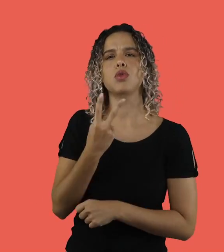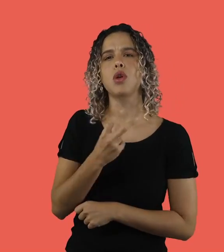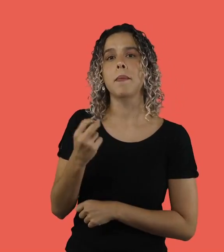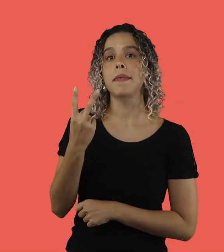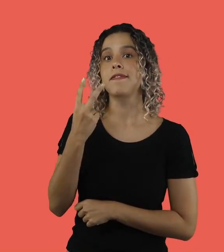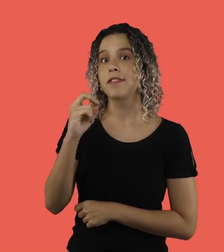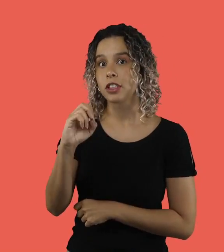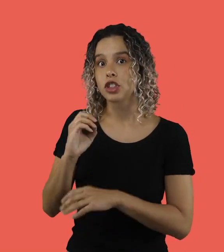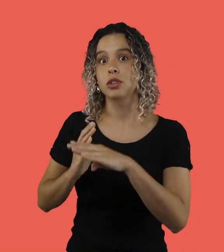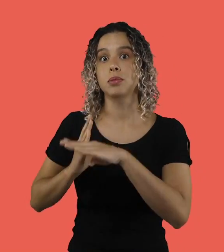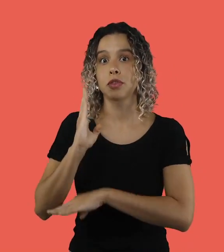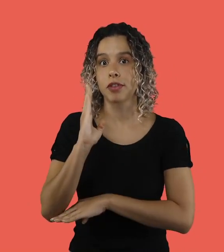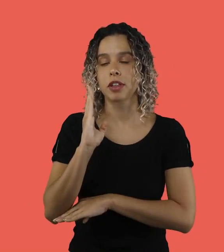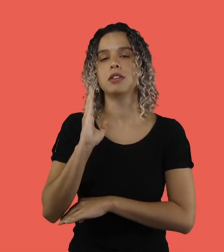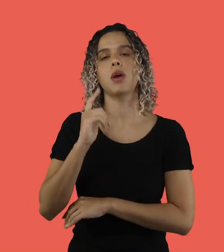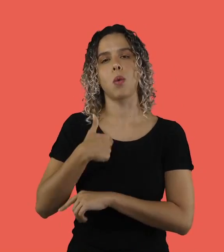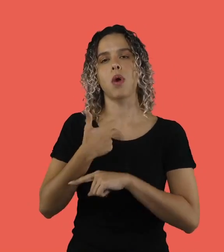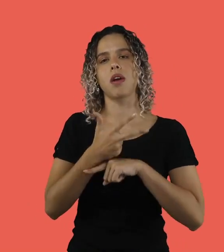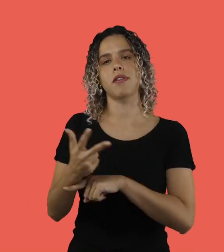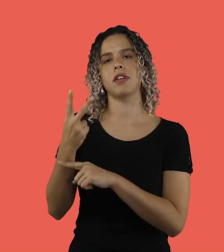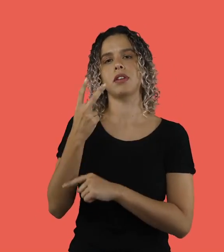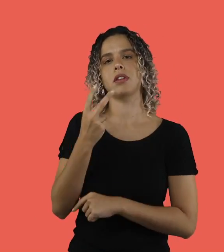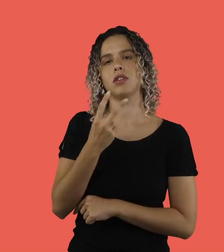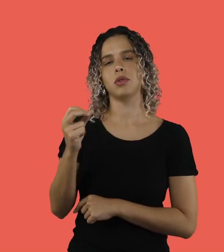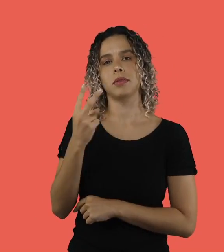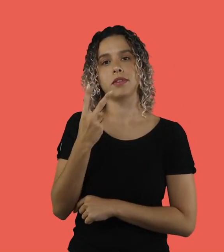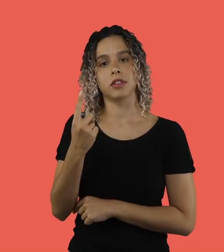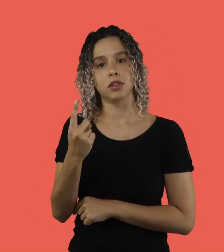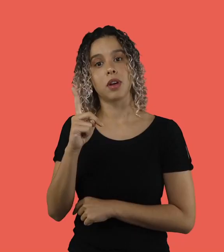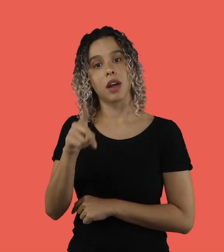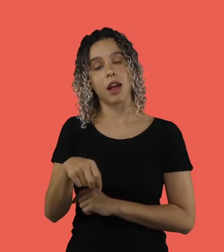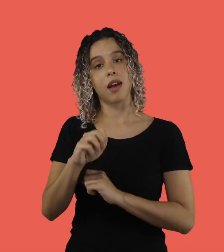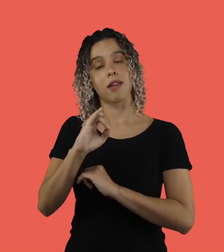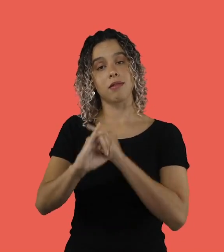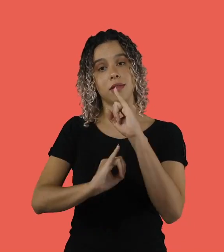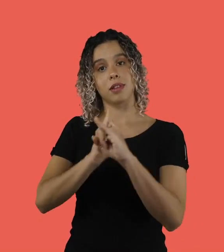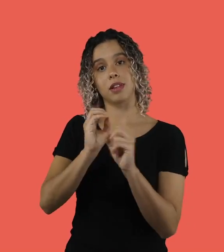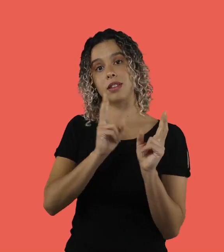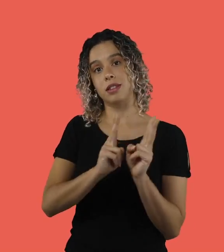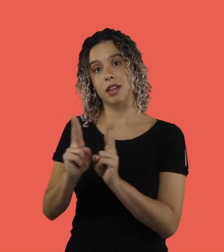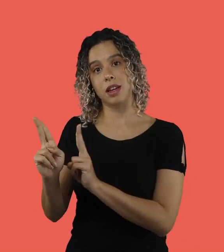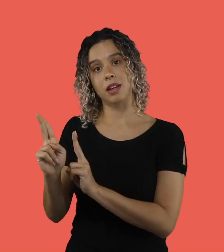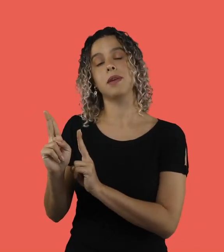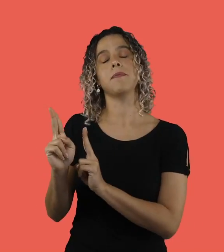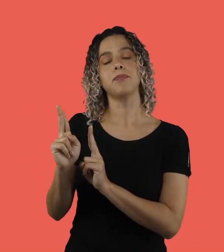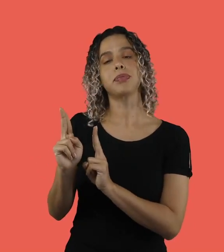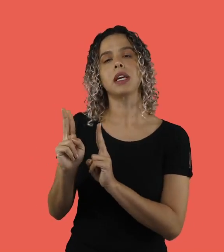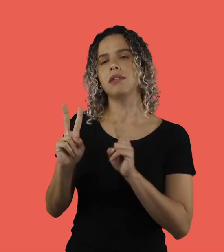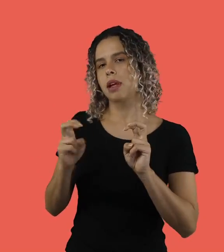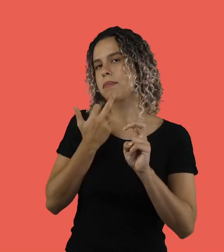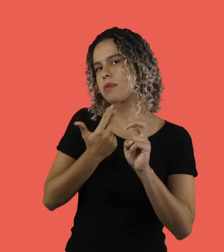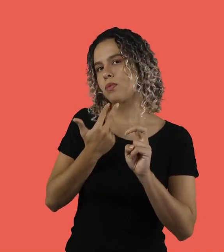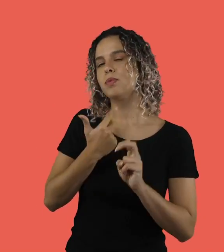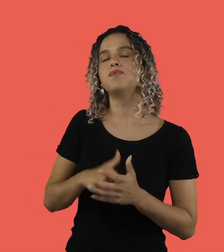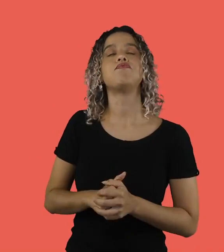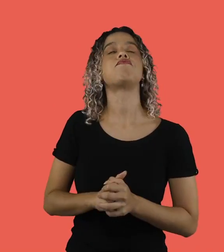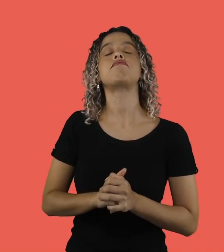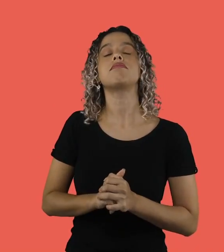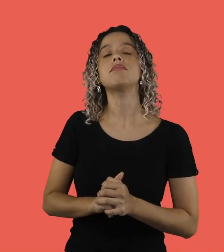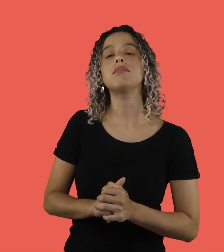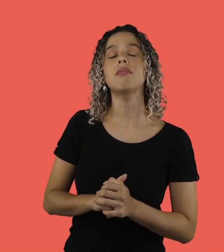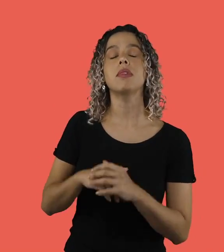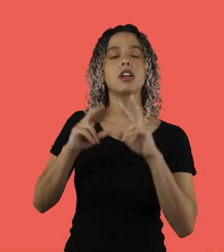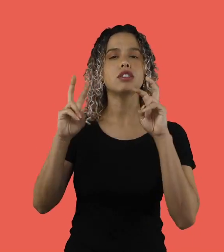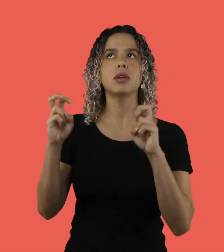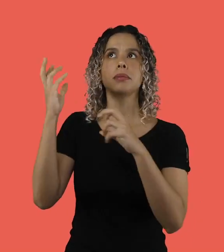2020, foi aprovado, em 2021 eu gravei, que foi a websérie Angoaraitá, que era um projeto que era para ser um filme falando